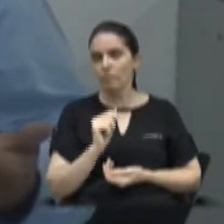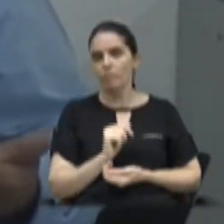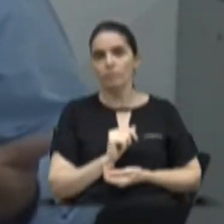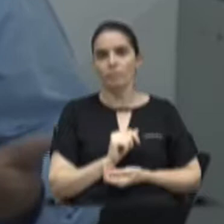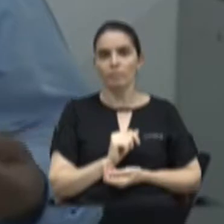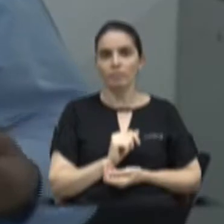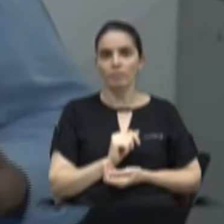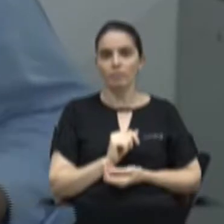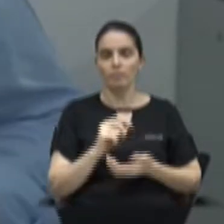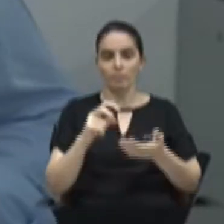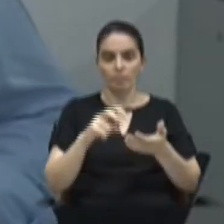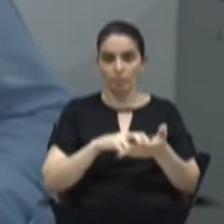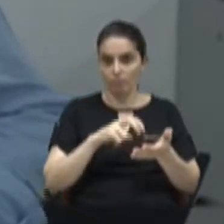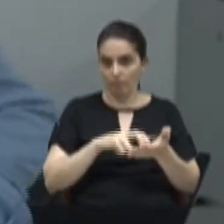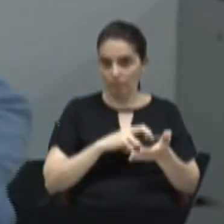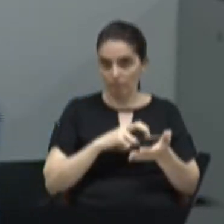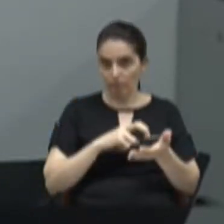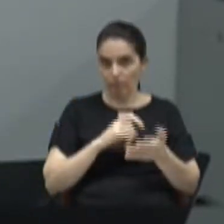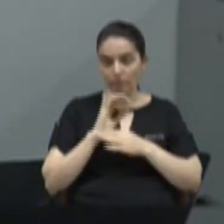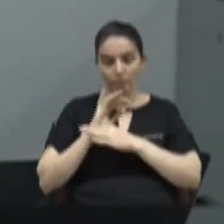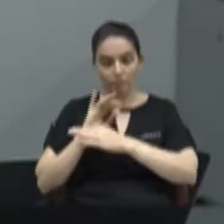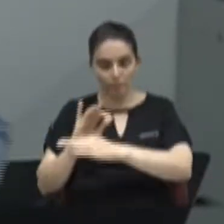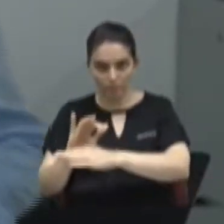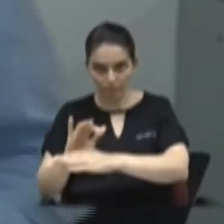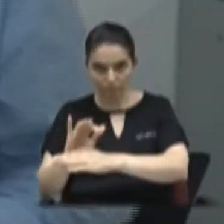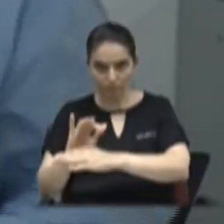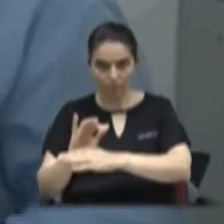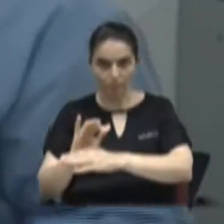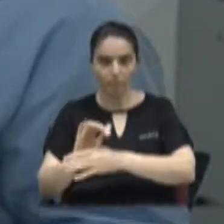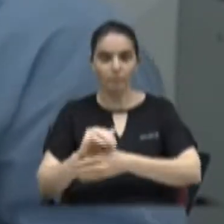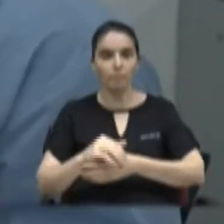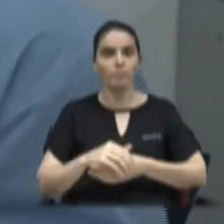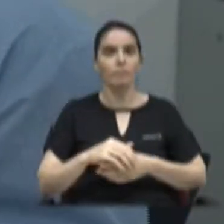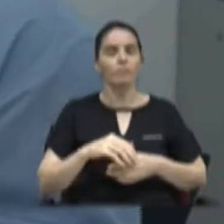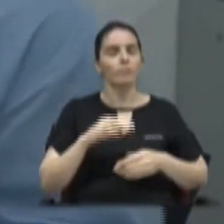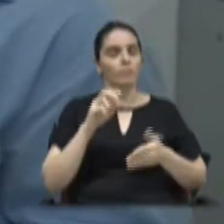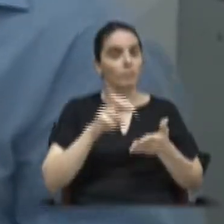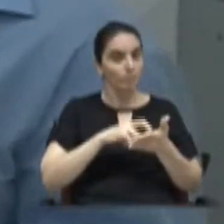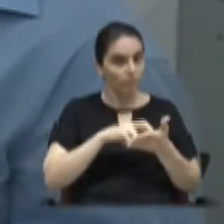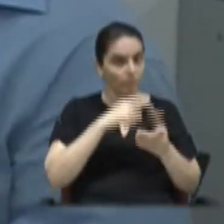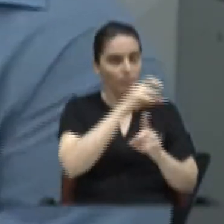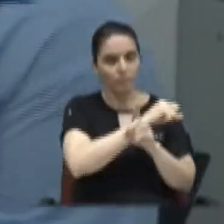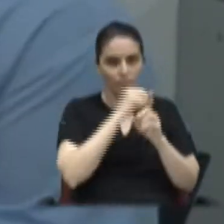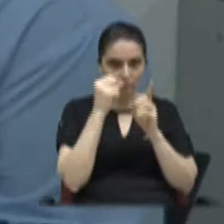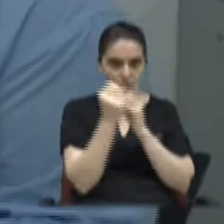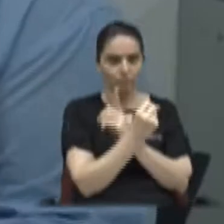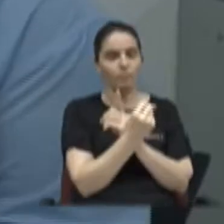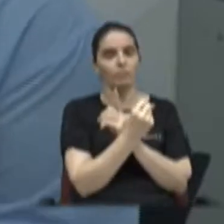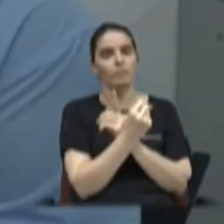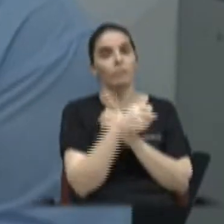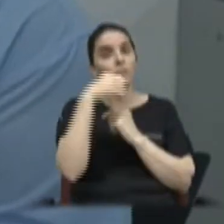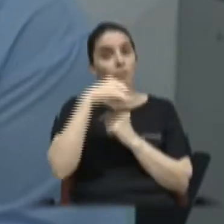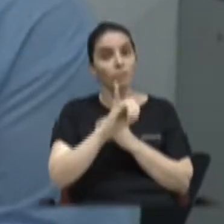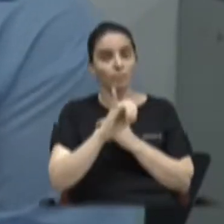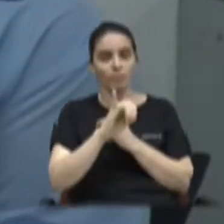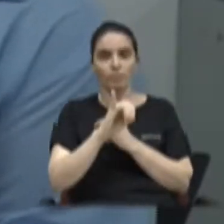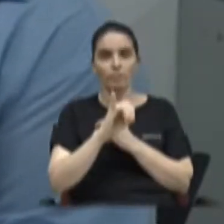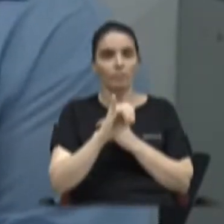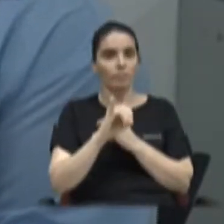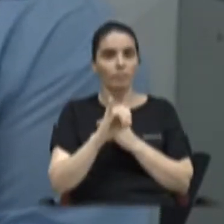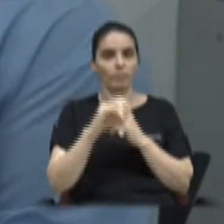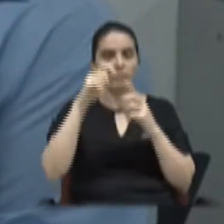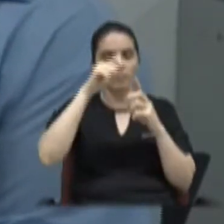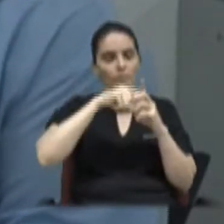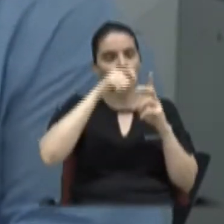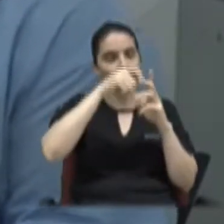a tarifa solidária, se atrasar social, se atrasar, vereador Vaguinho, três parcelas